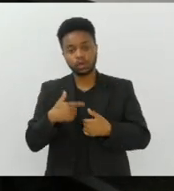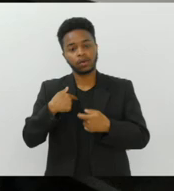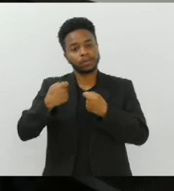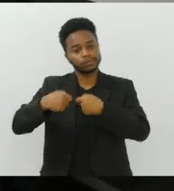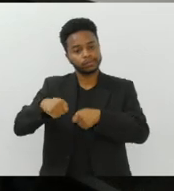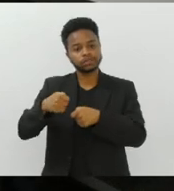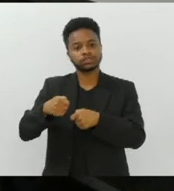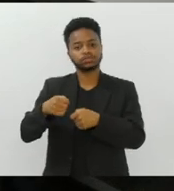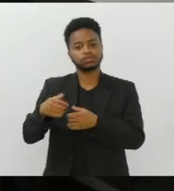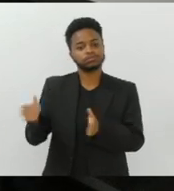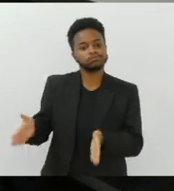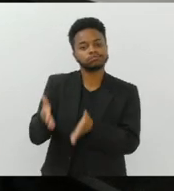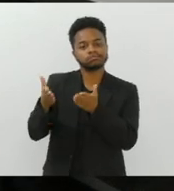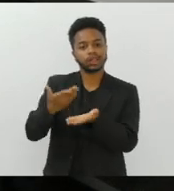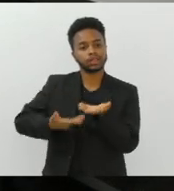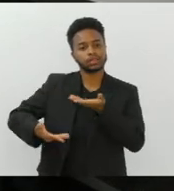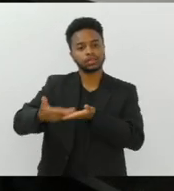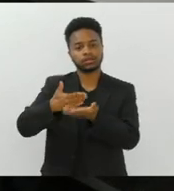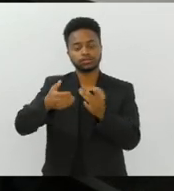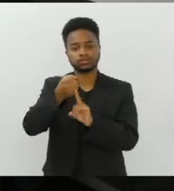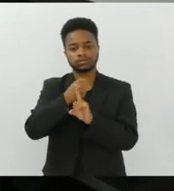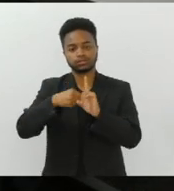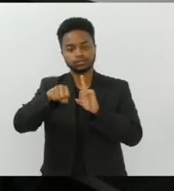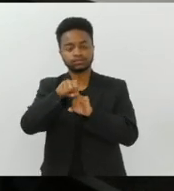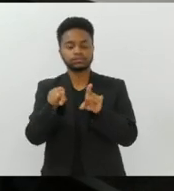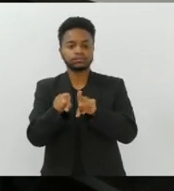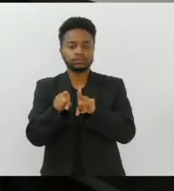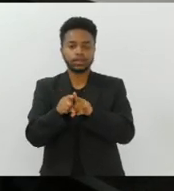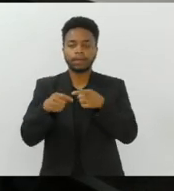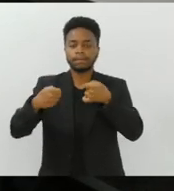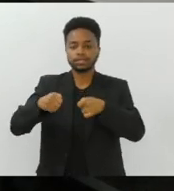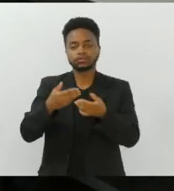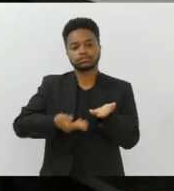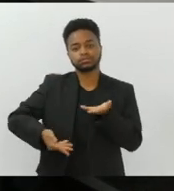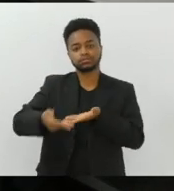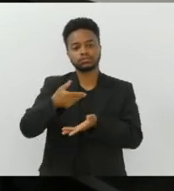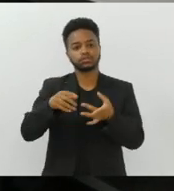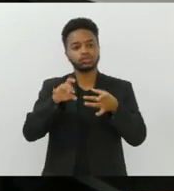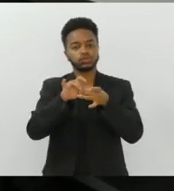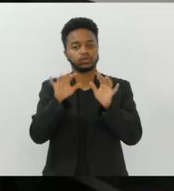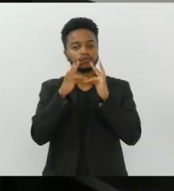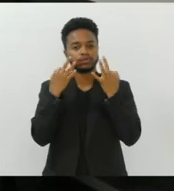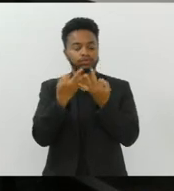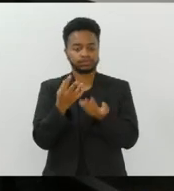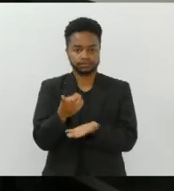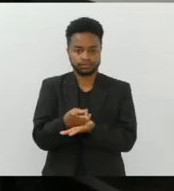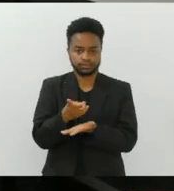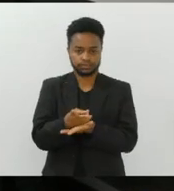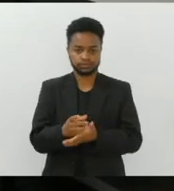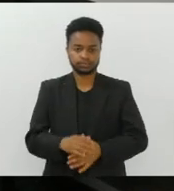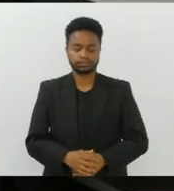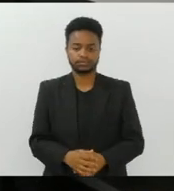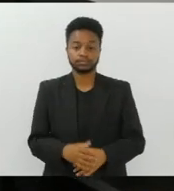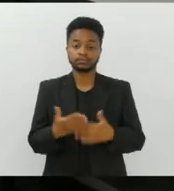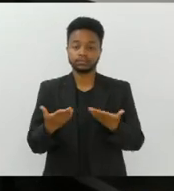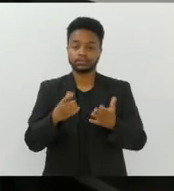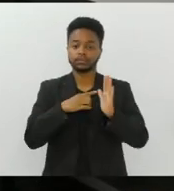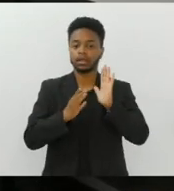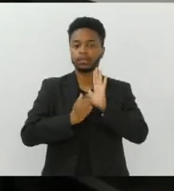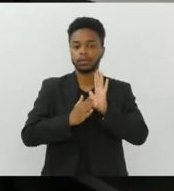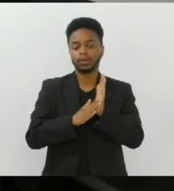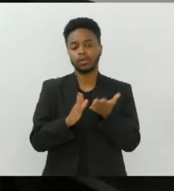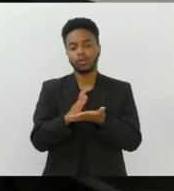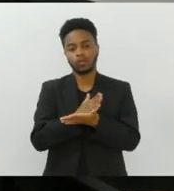interação social e eu preciso de interação familiar, sempre. Daí as proposições.